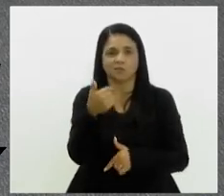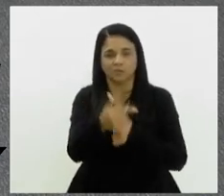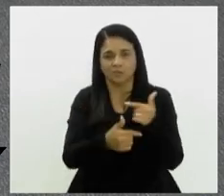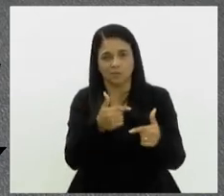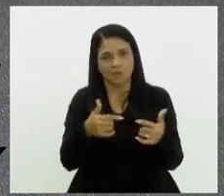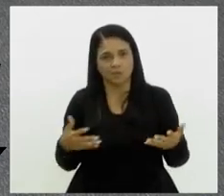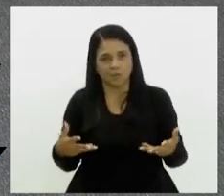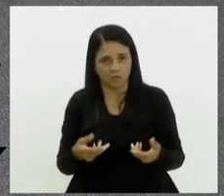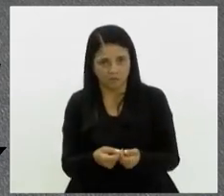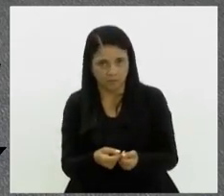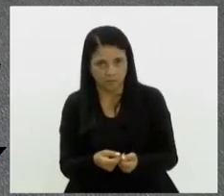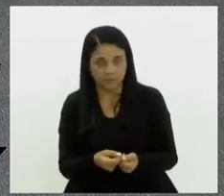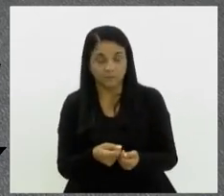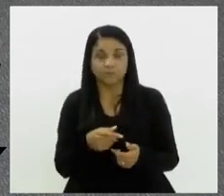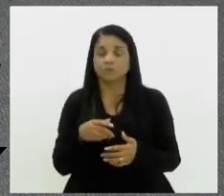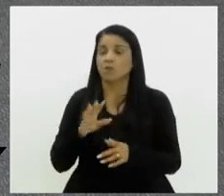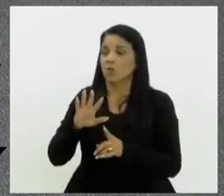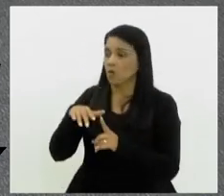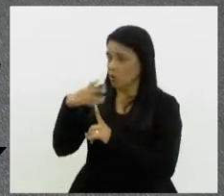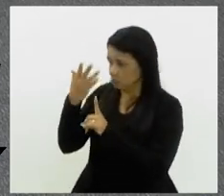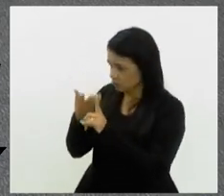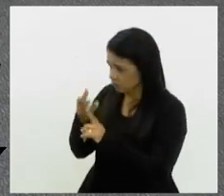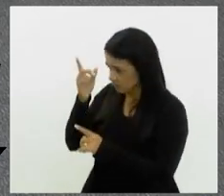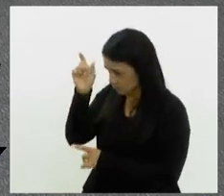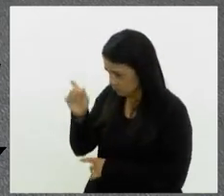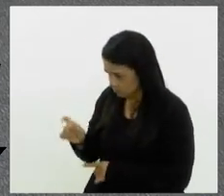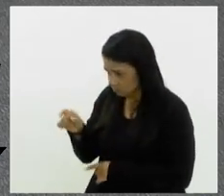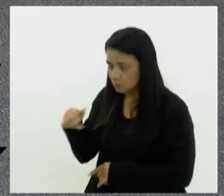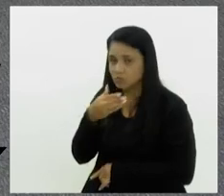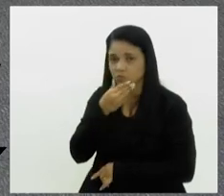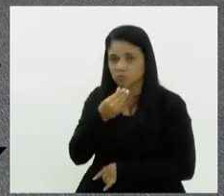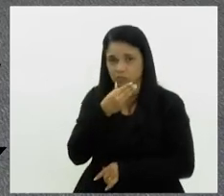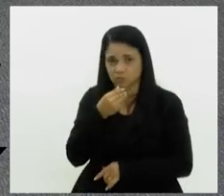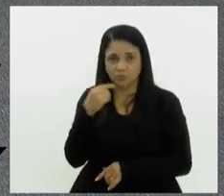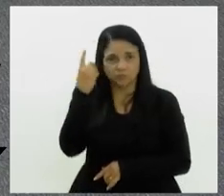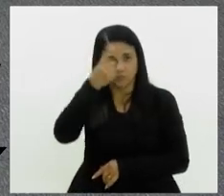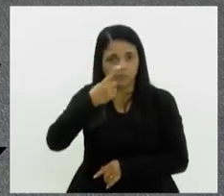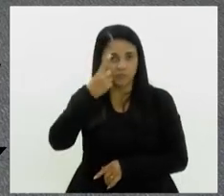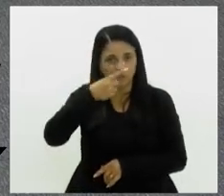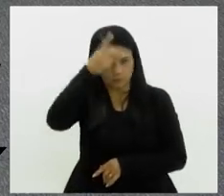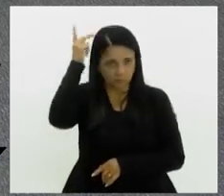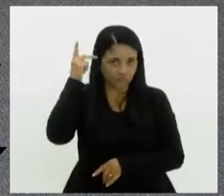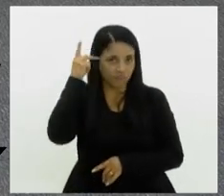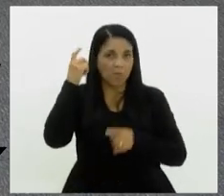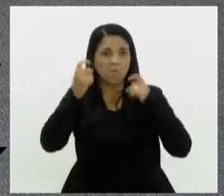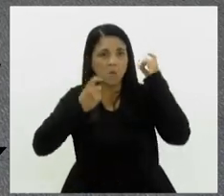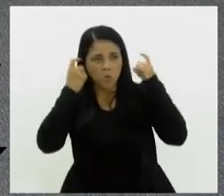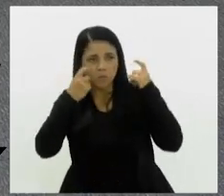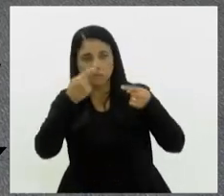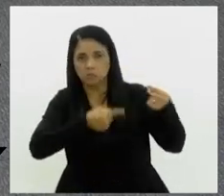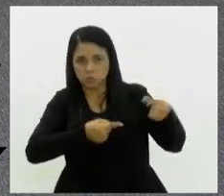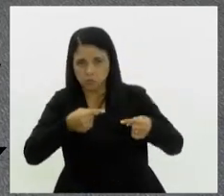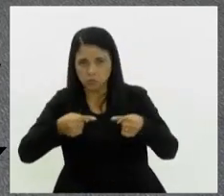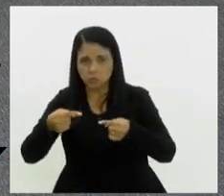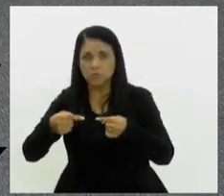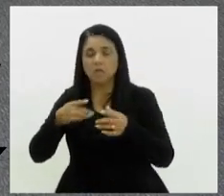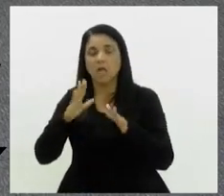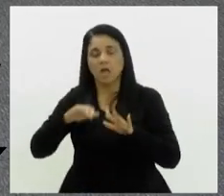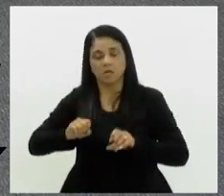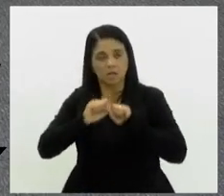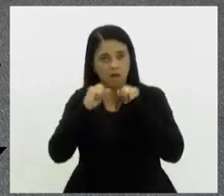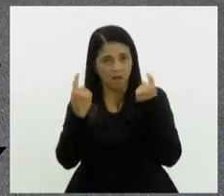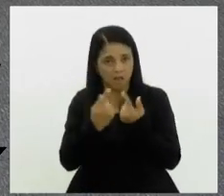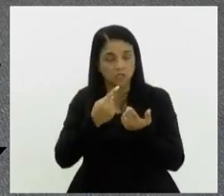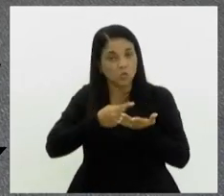qualidade. Elogio Vossa Excelência pela trazer aqui para a gente a preocupação. Acho que essa casa tem que ter o compromisso